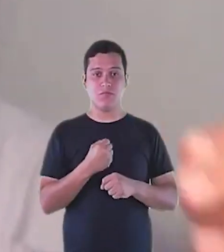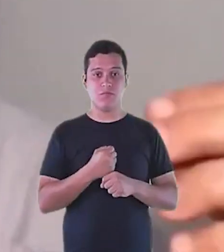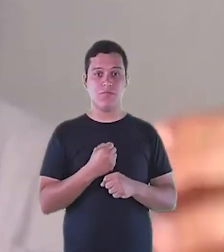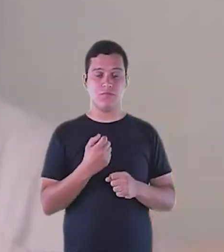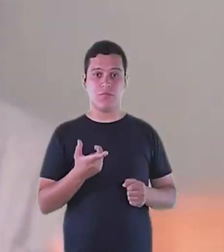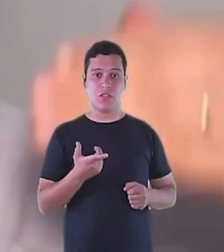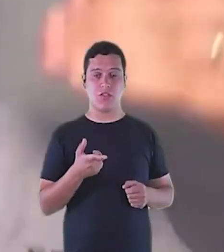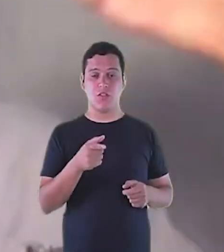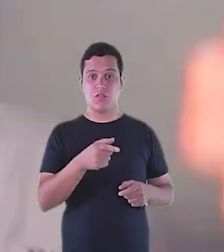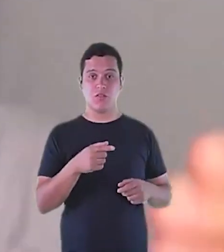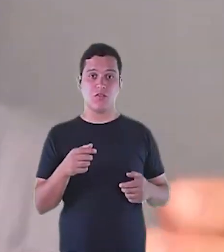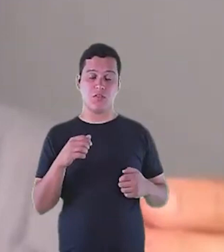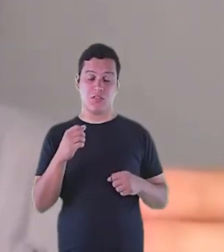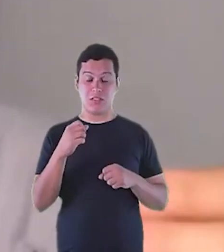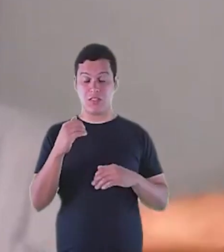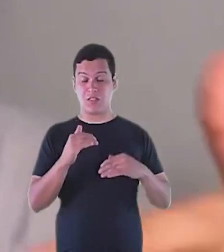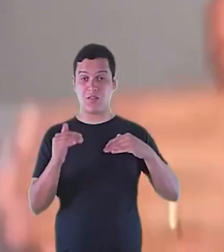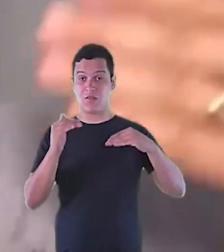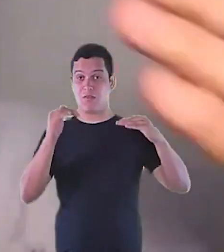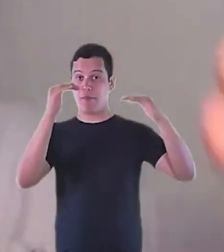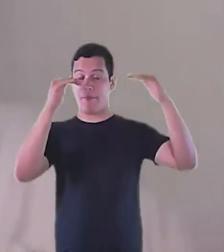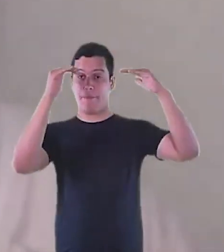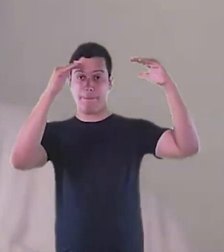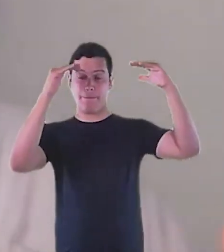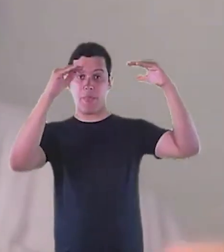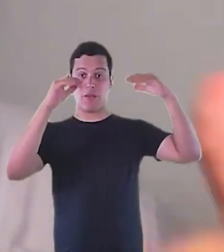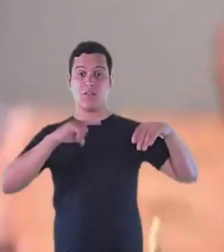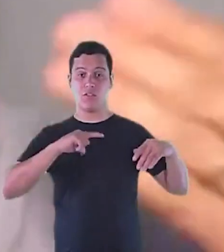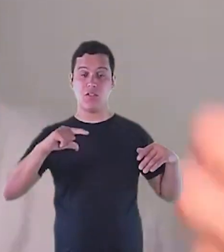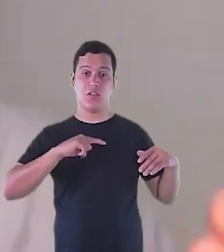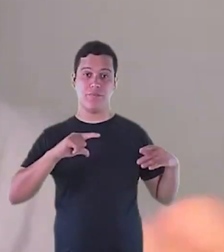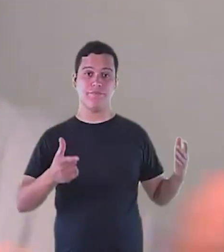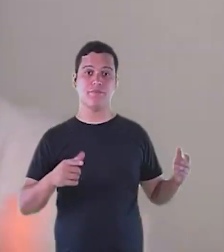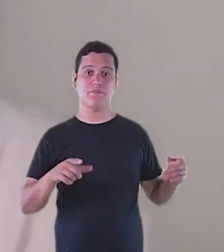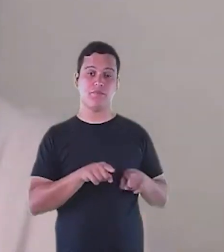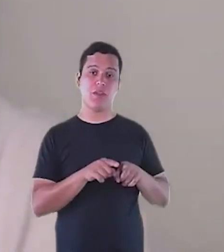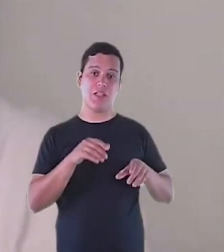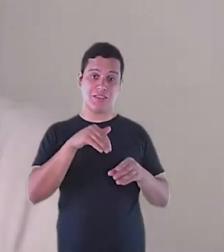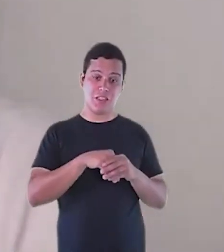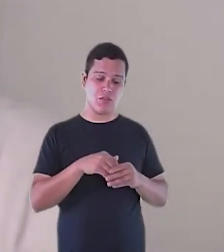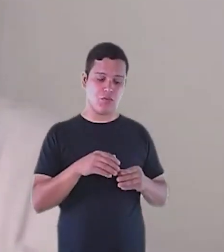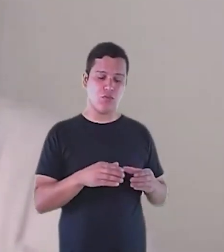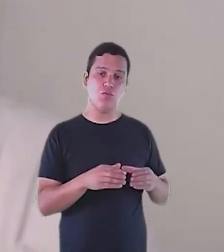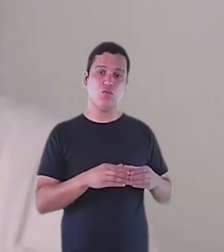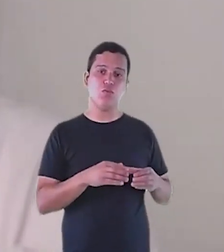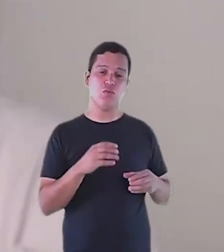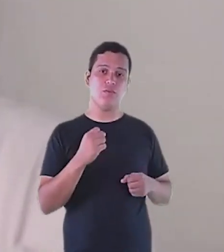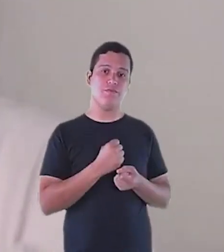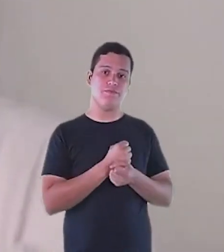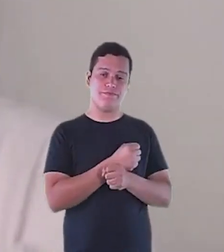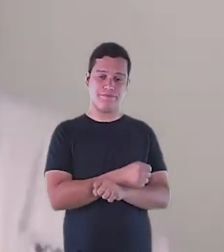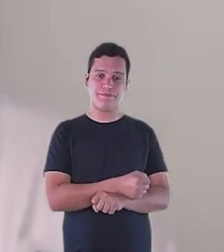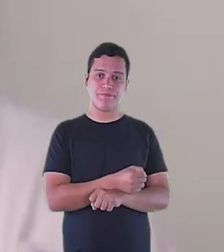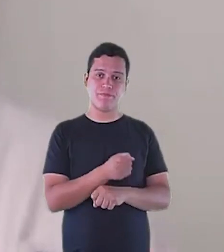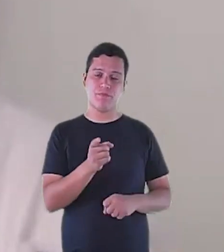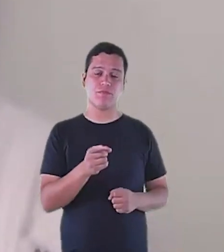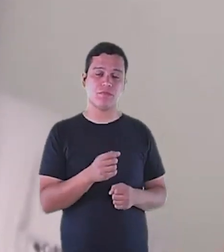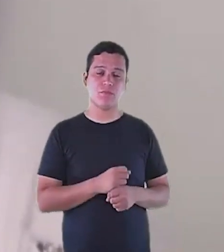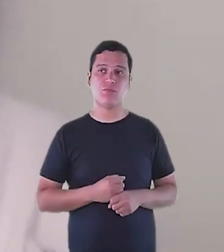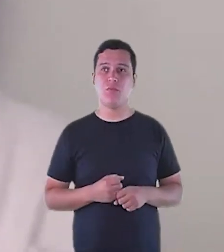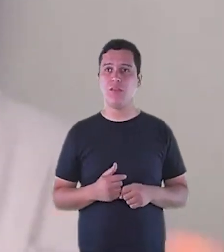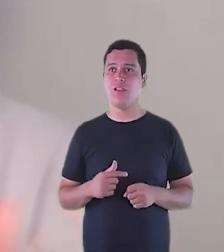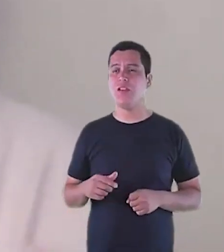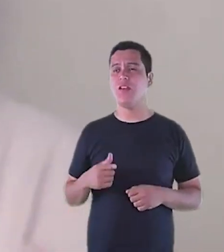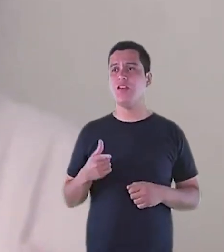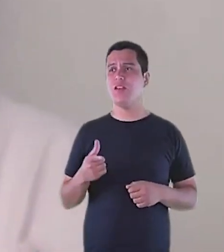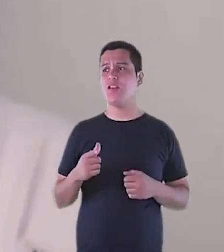de ocupar espaços e alcançar algum tipo de ascensão social, algum tipo de oportunidade dentro do sistema escravista. E havia,